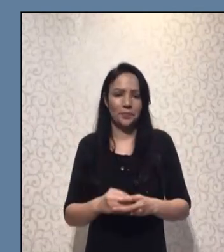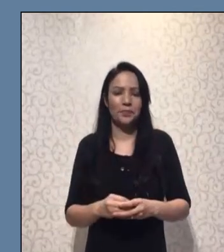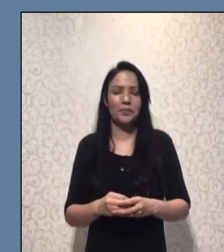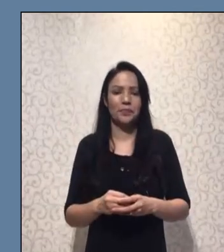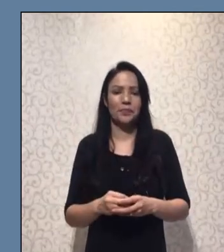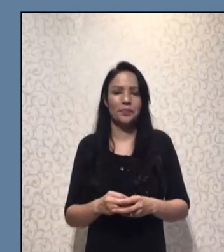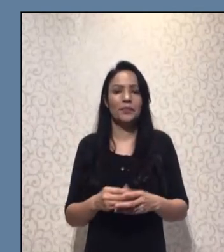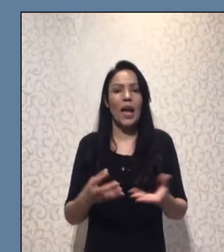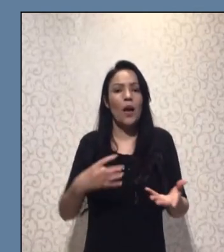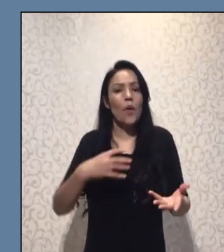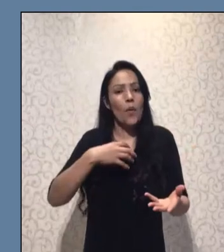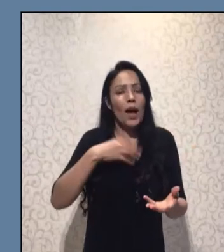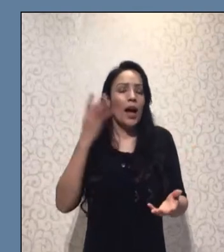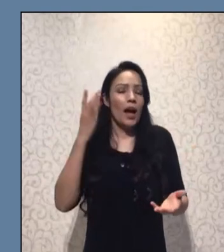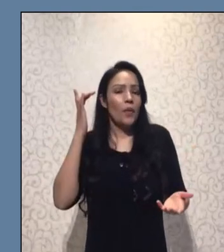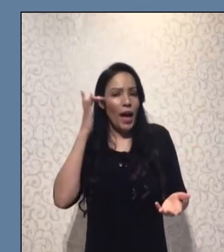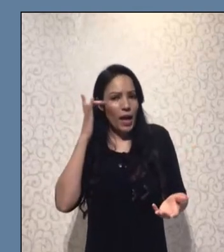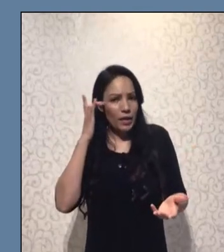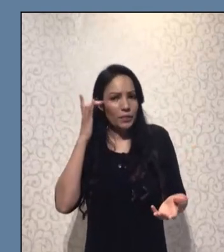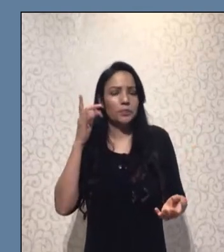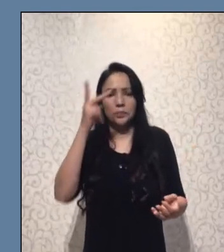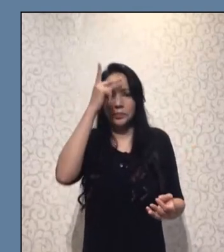eu acho que as pessoas não estão...